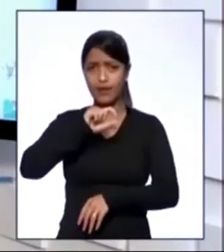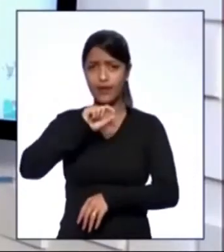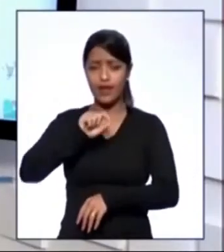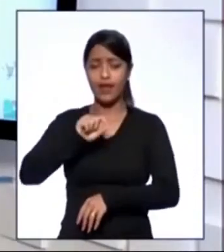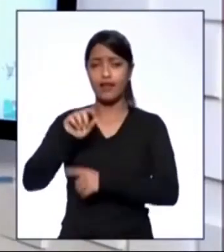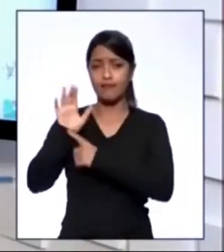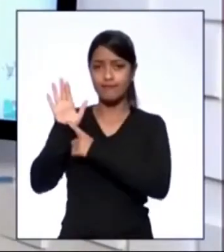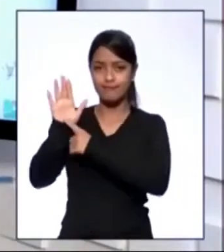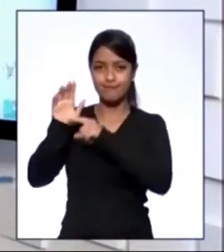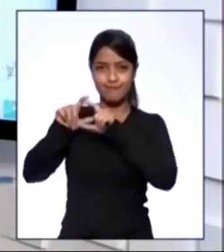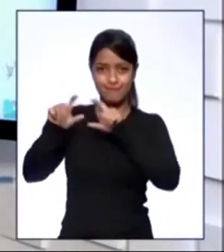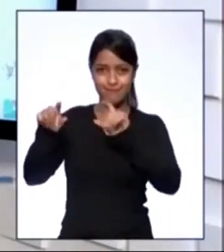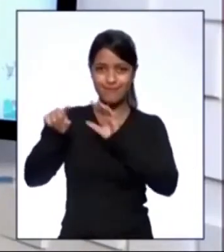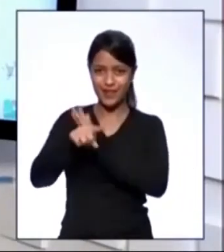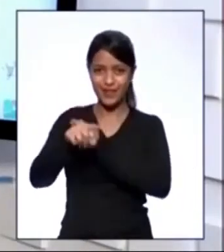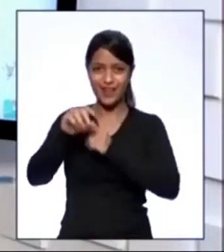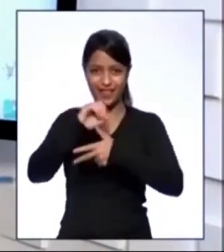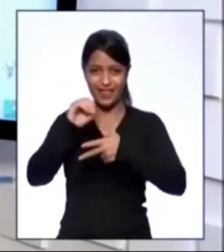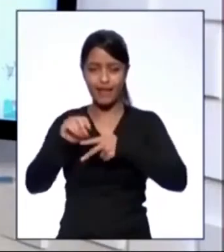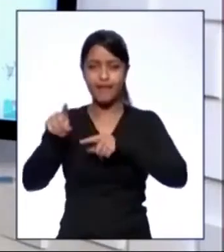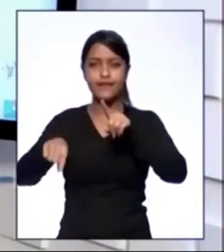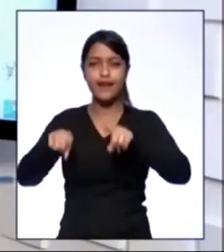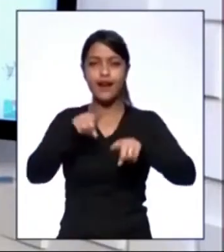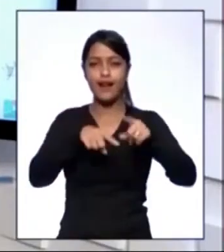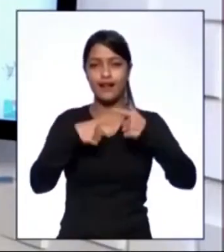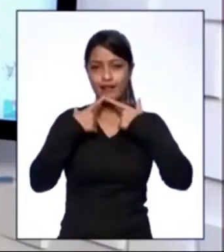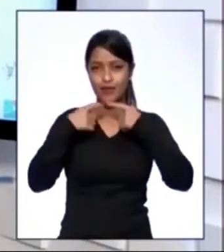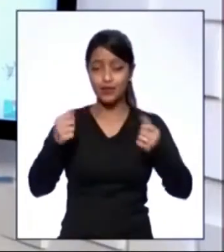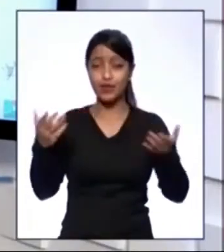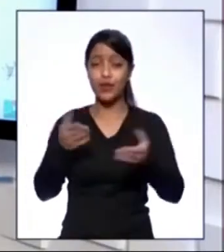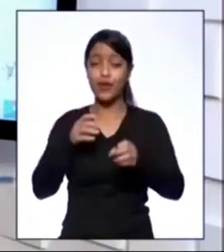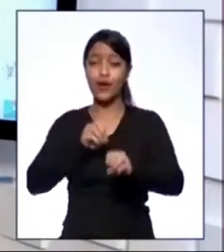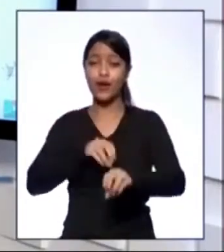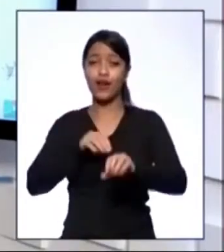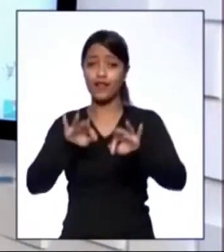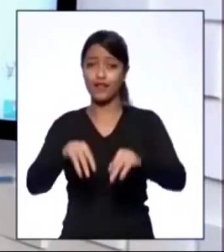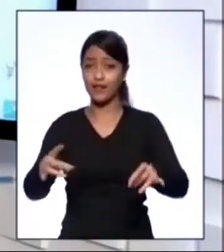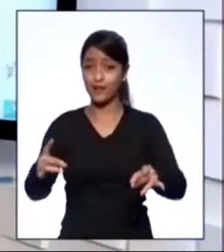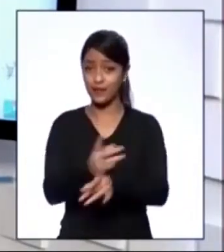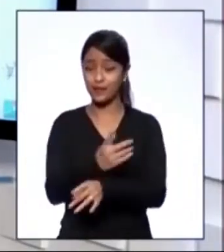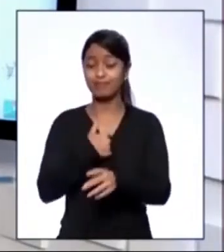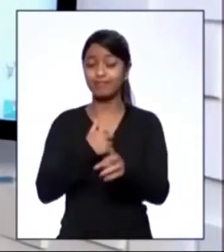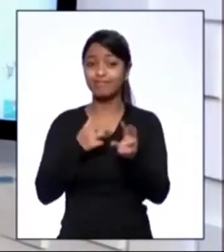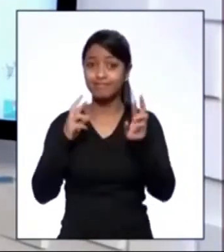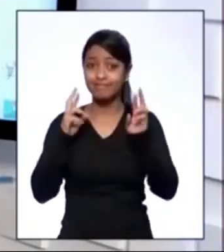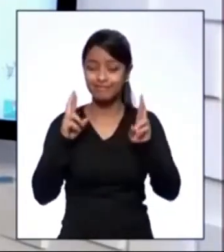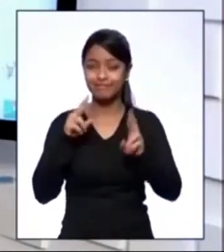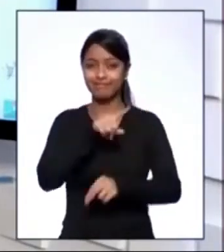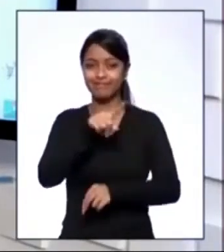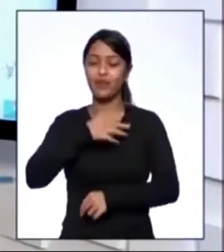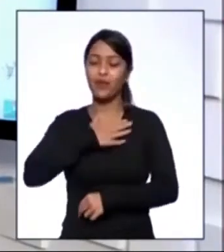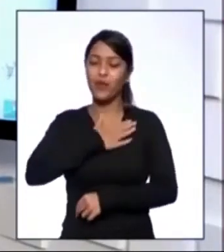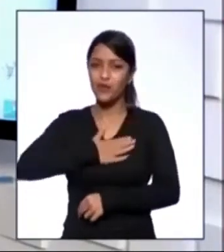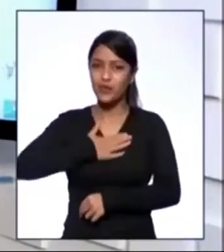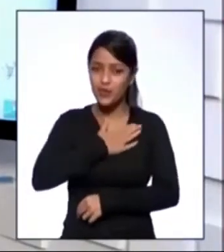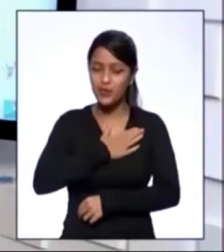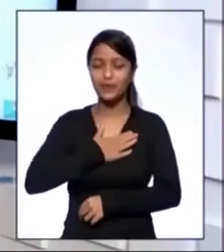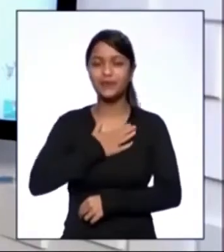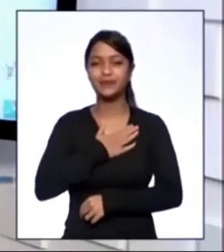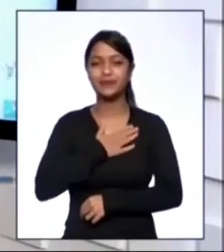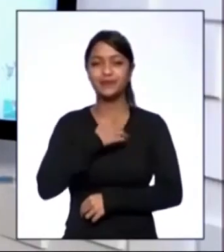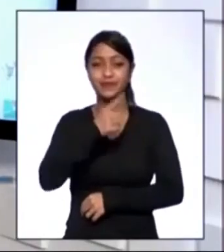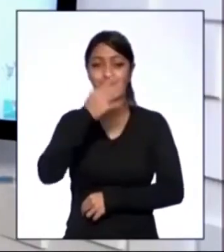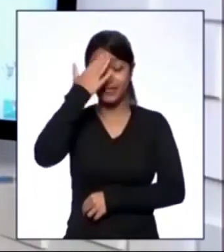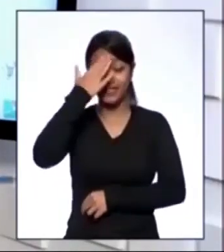da linguagem, e a gente está encerrando a aula sobre variação. Eu espero que você tenha gostado, espero que tenha dado certo, espero que você tenha